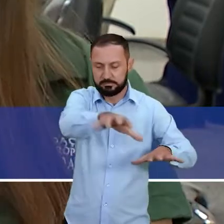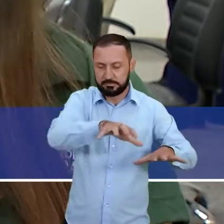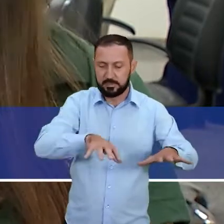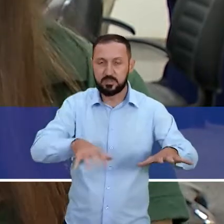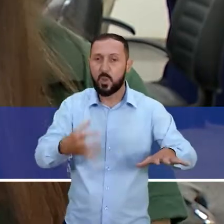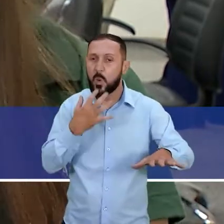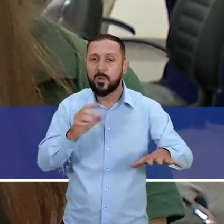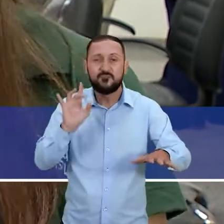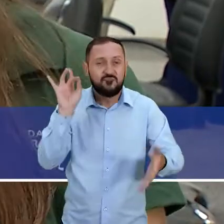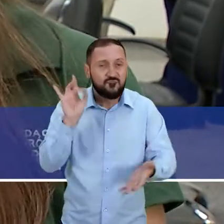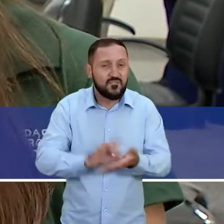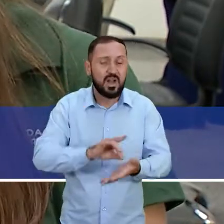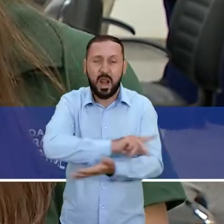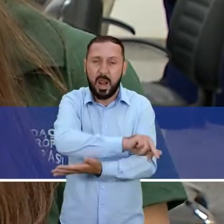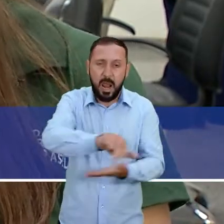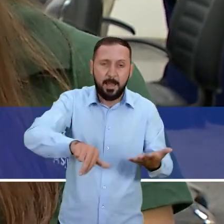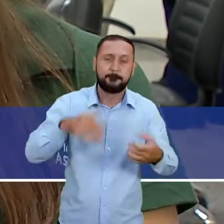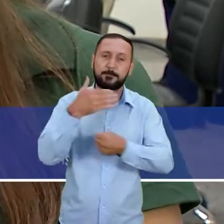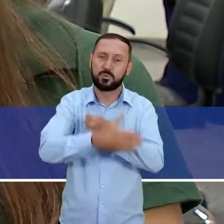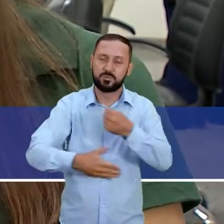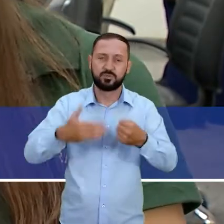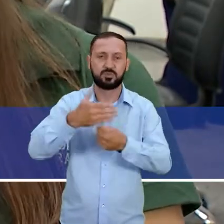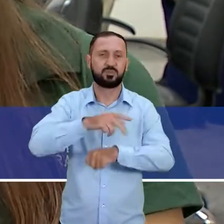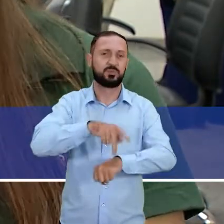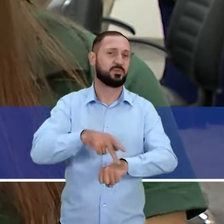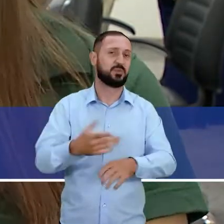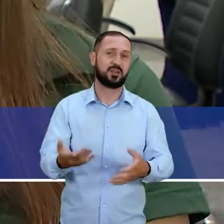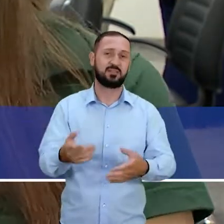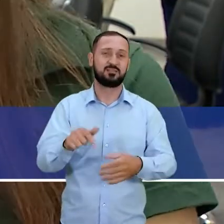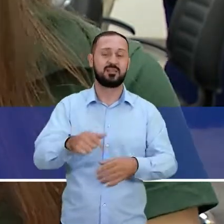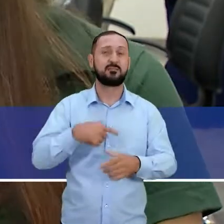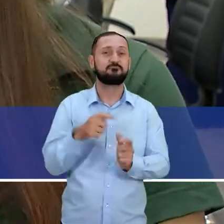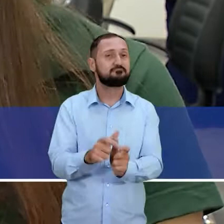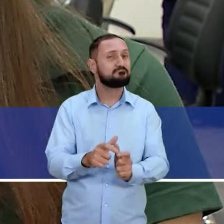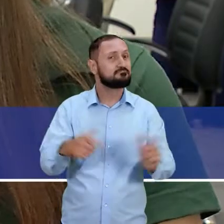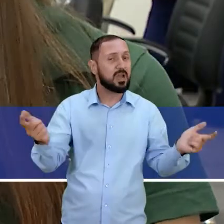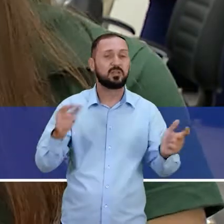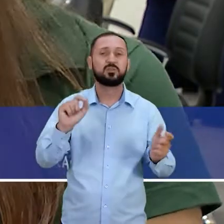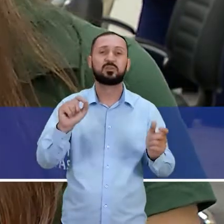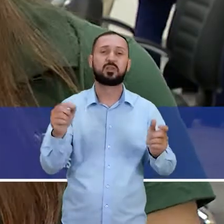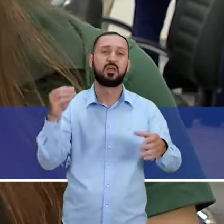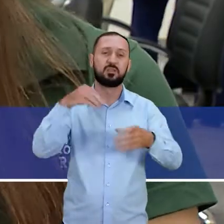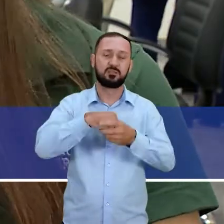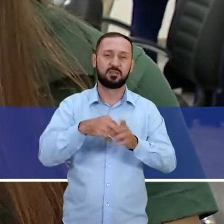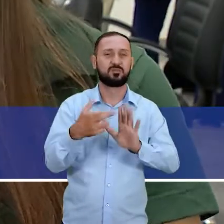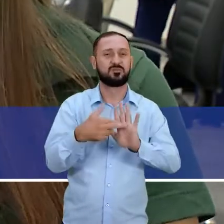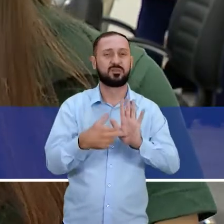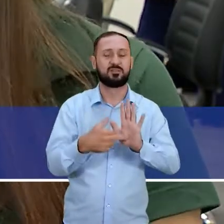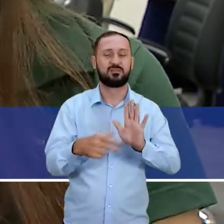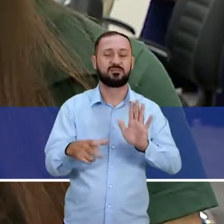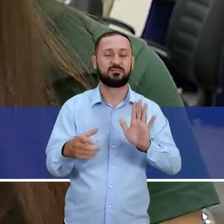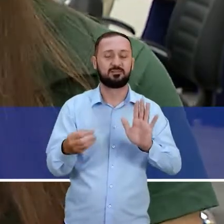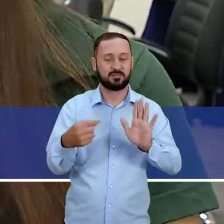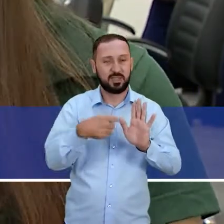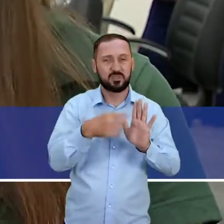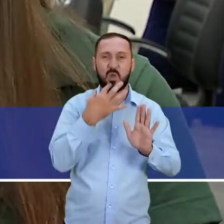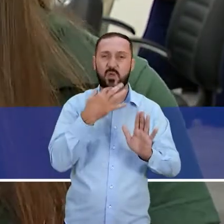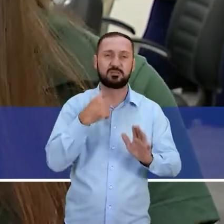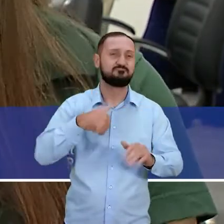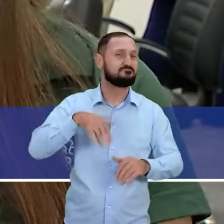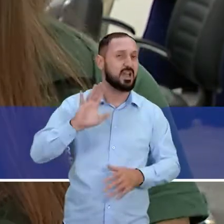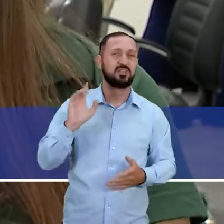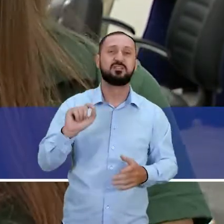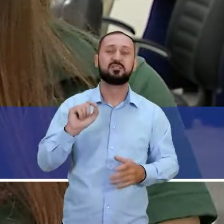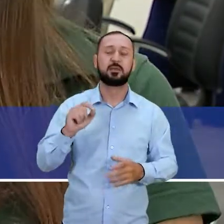gente não conhece a real biodiversidade protegida pelo parque. Então, ele é muito maior do que está nessa nota, por exemplo. Ele é muito maior do que a gente